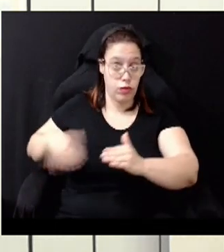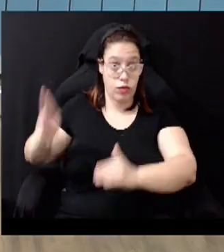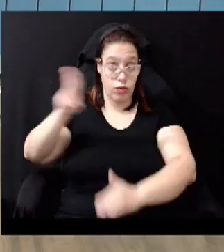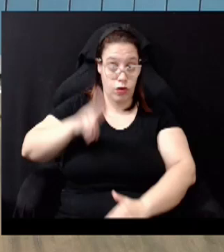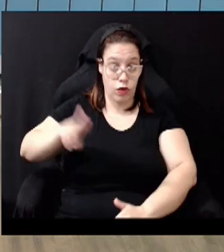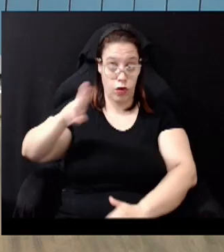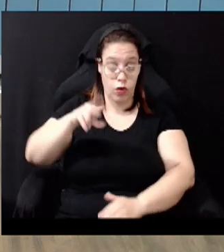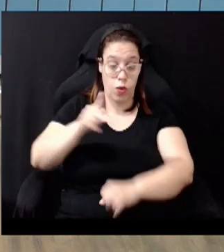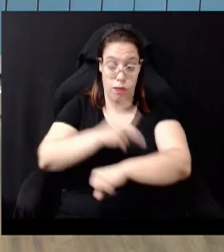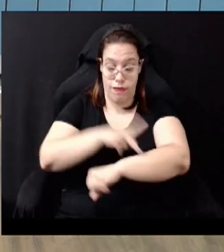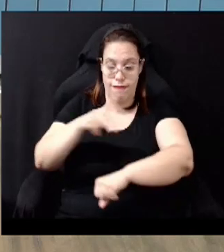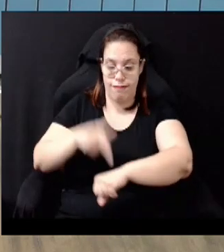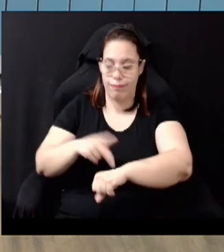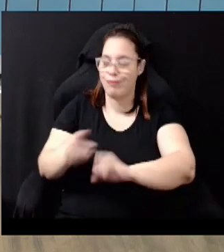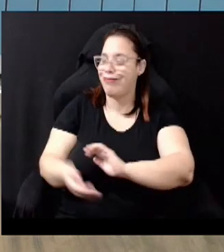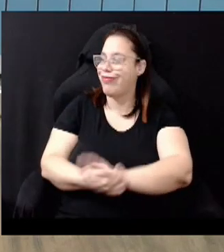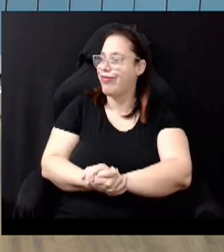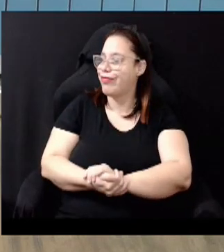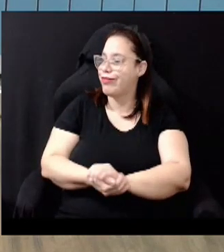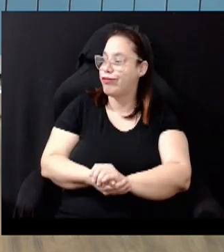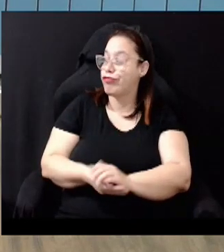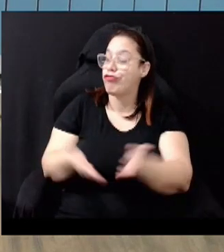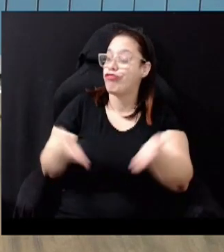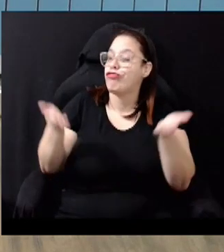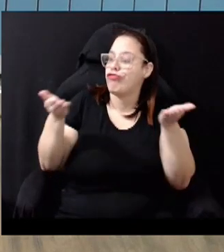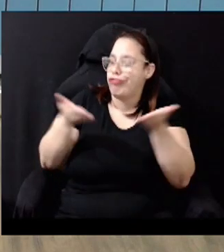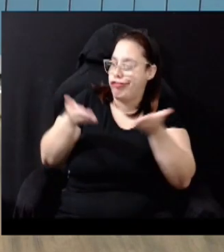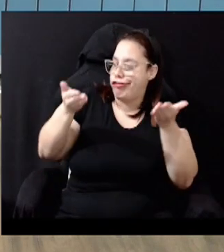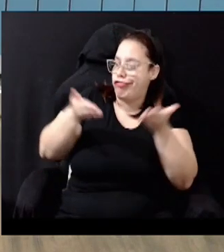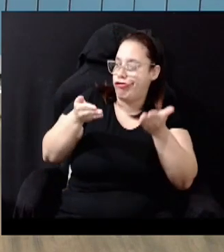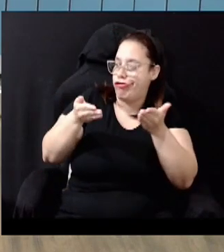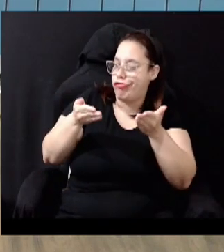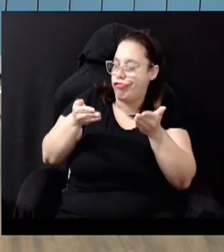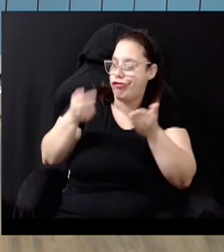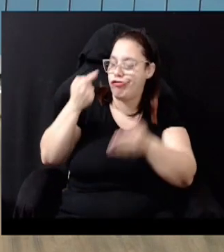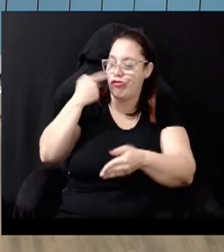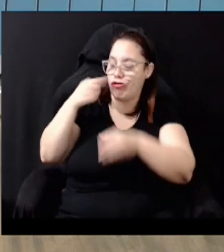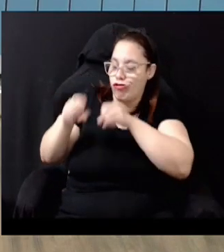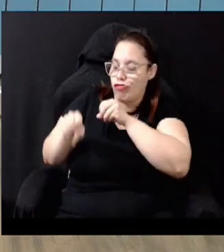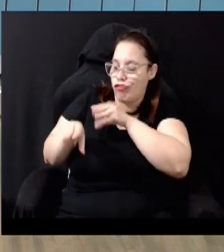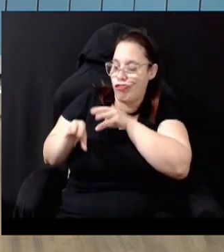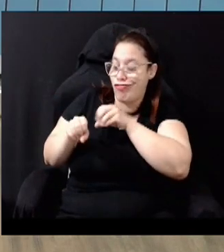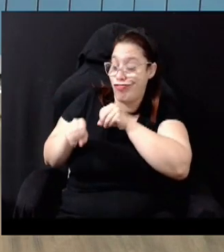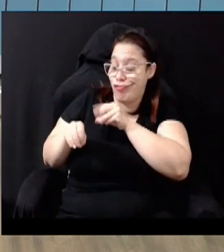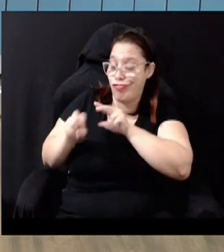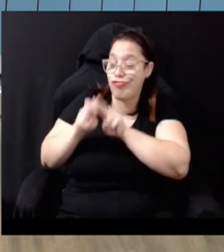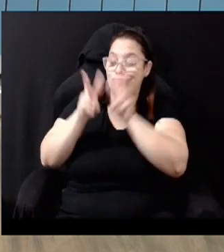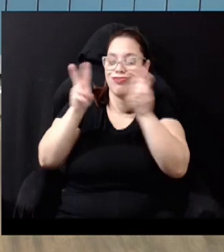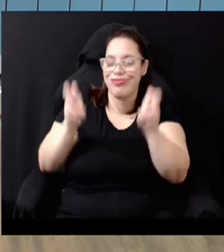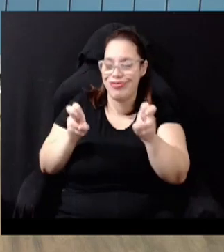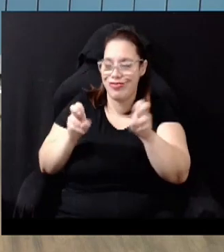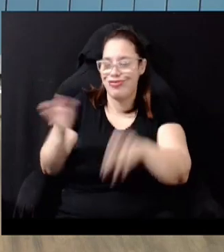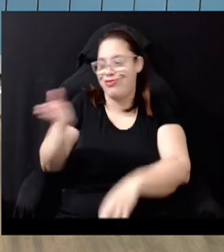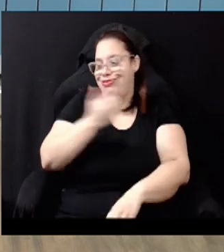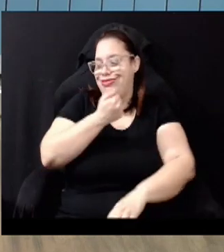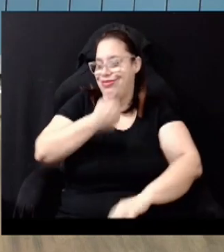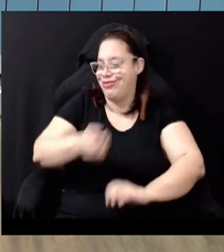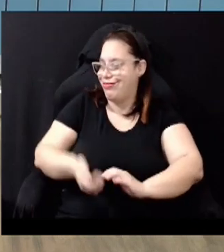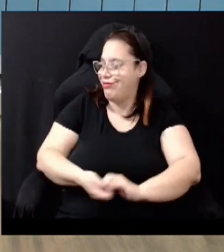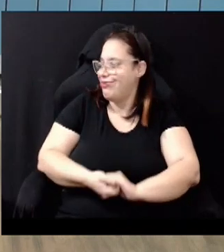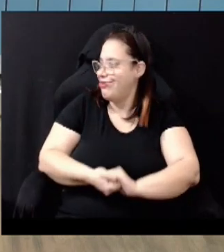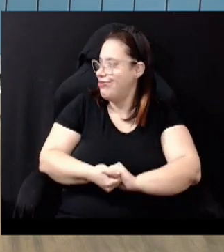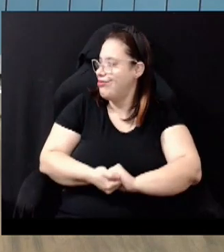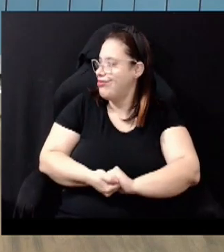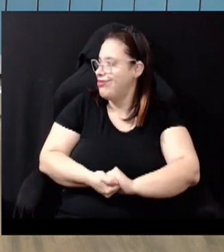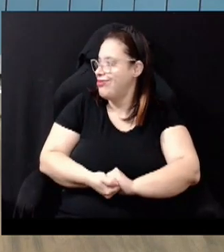pedagógico. Assunto que você confere a partir de agora no nosso quadro que está sempre de olho na educação.